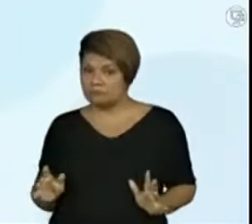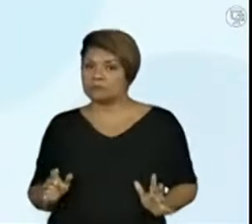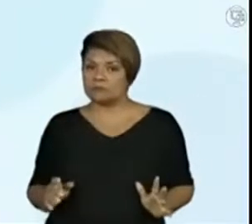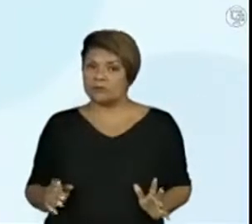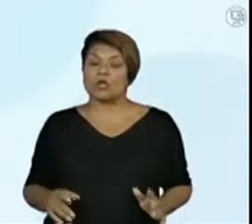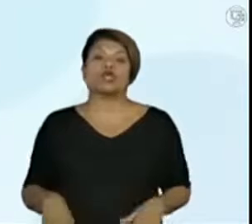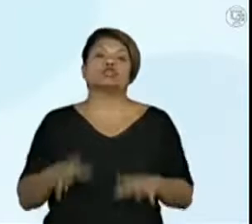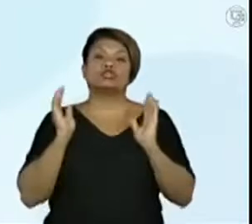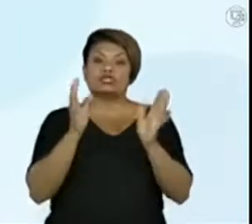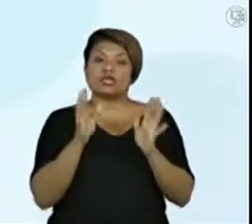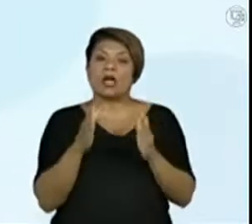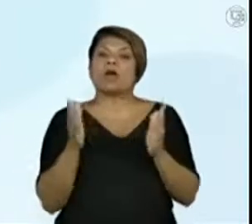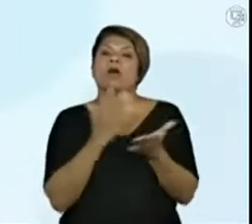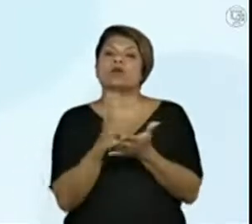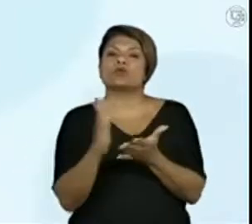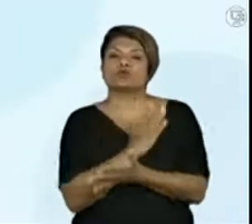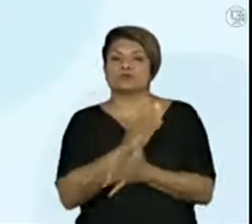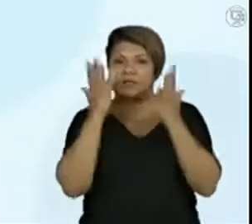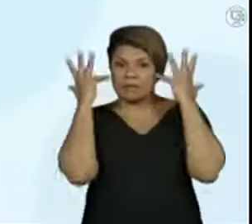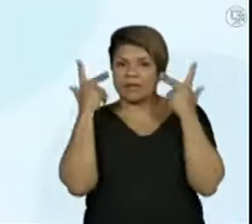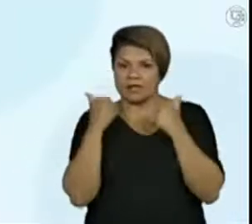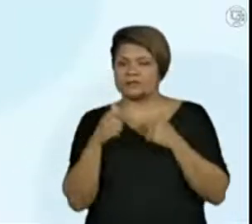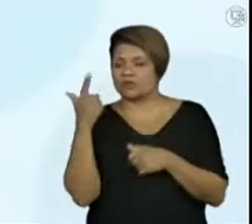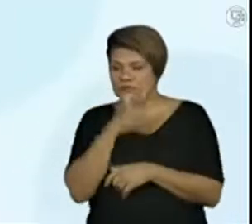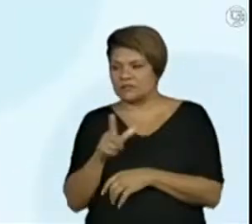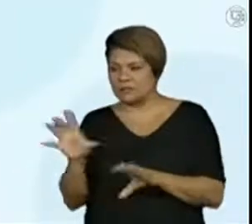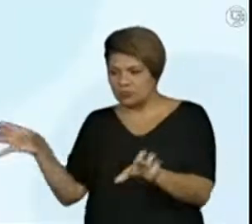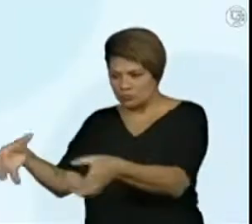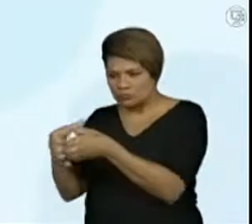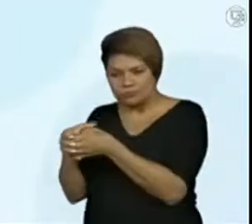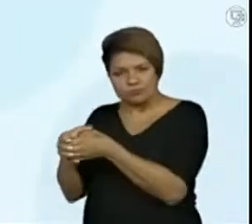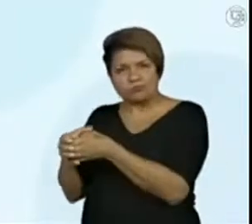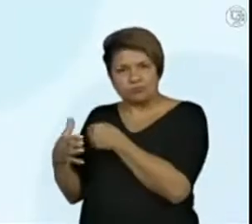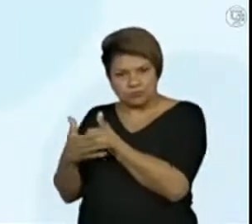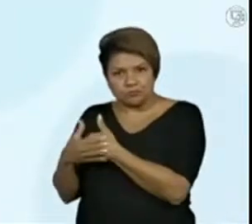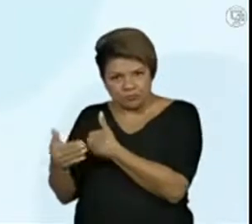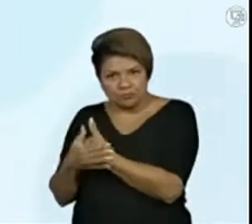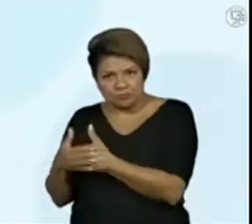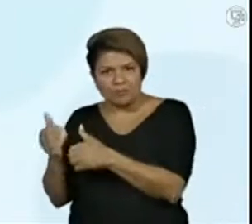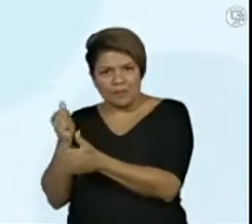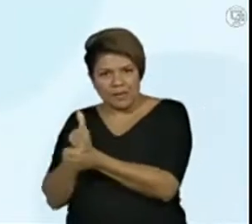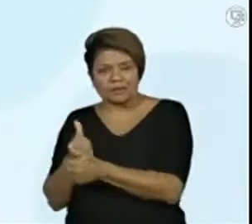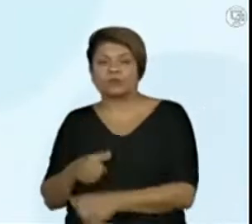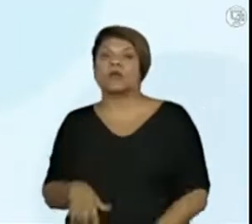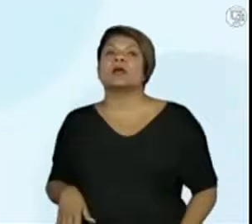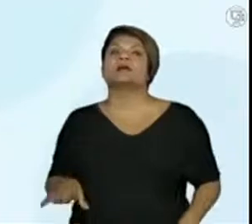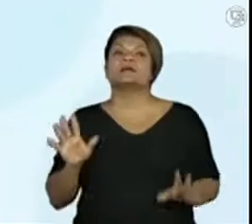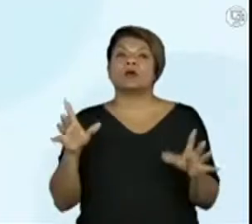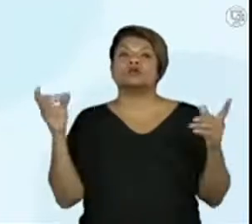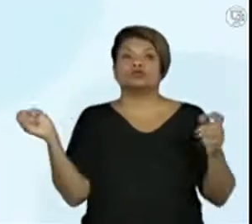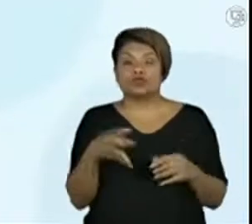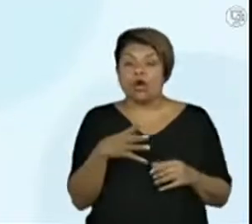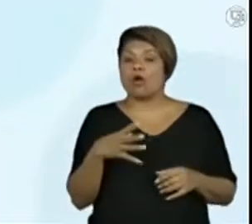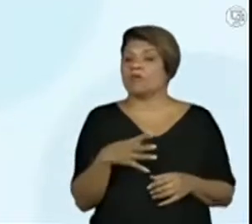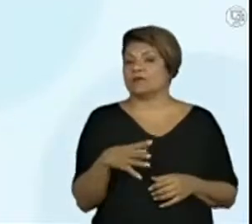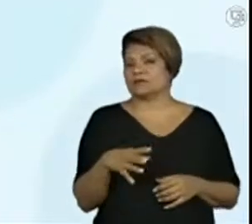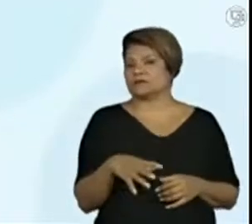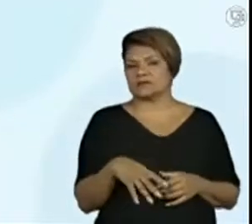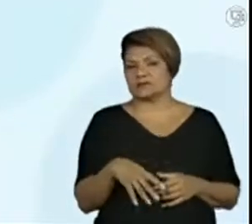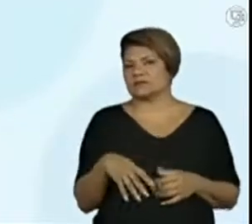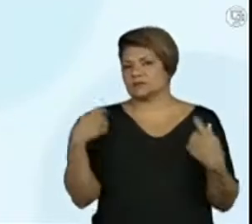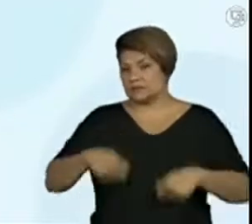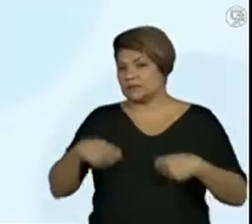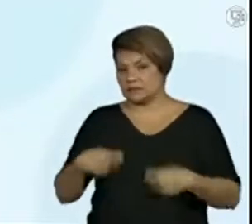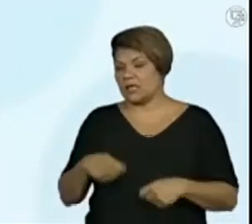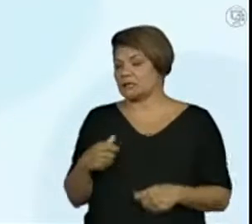tinha domesticado alguns animais, olha, novas necessidades, contar os animais que criavam. Isso em relação à